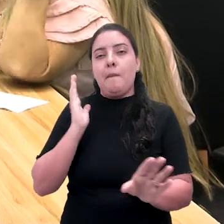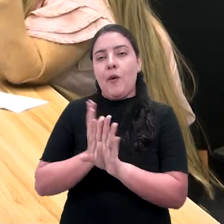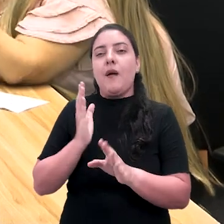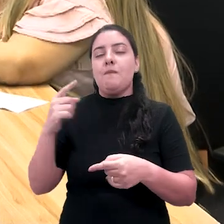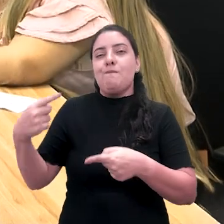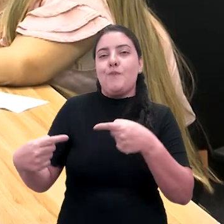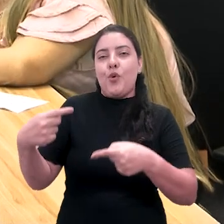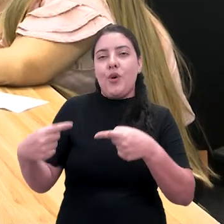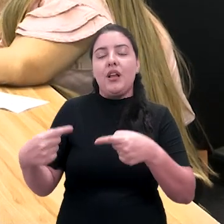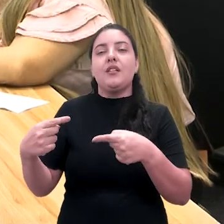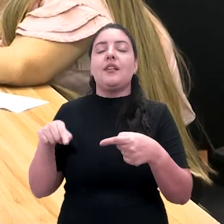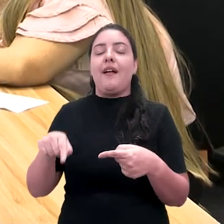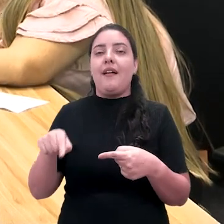política